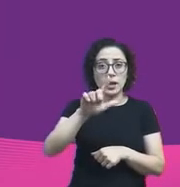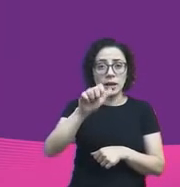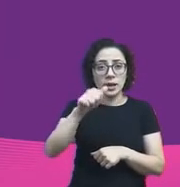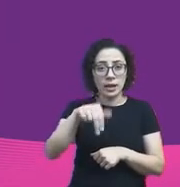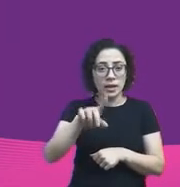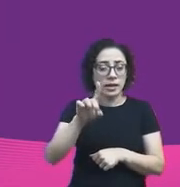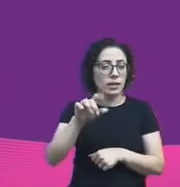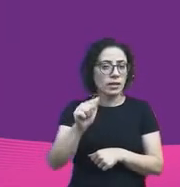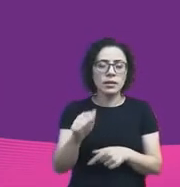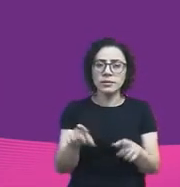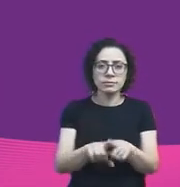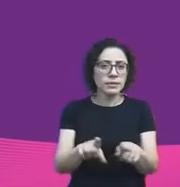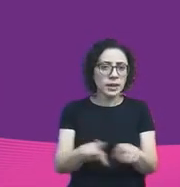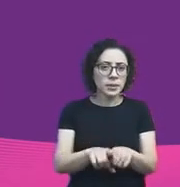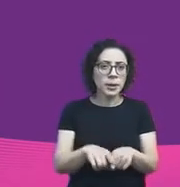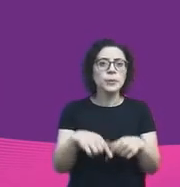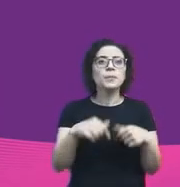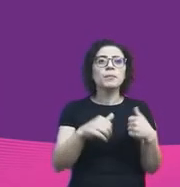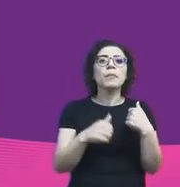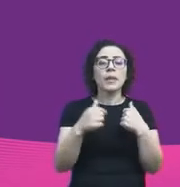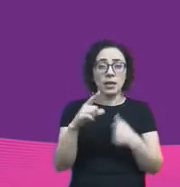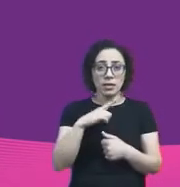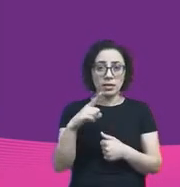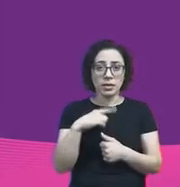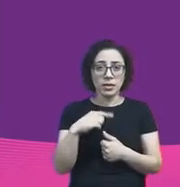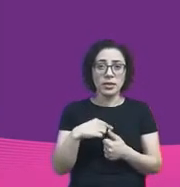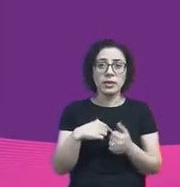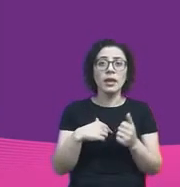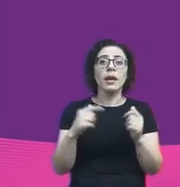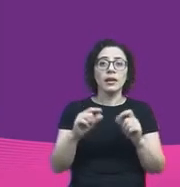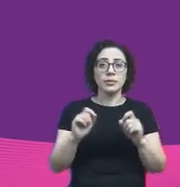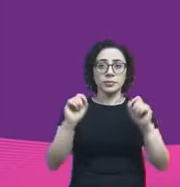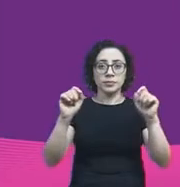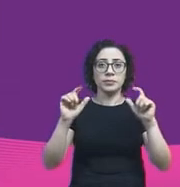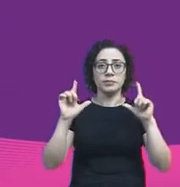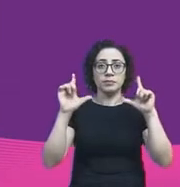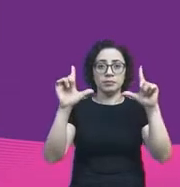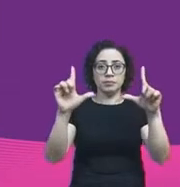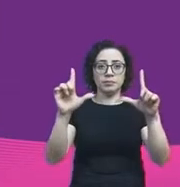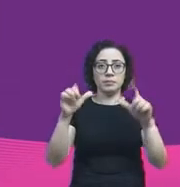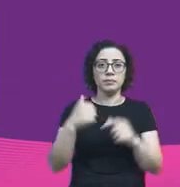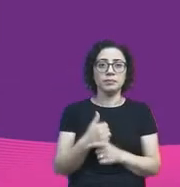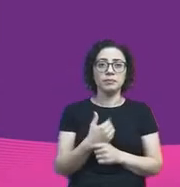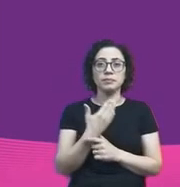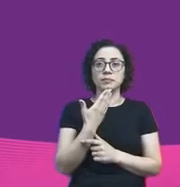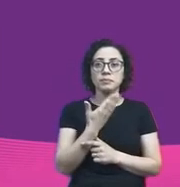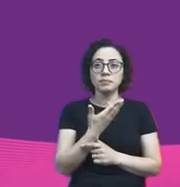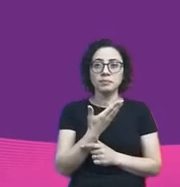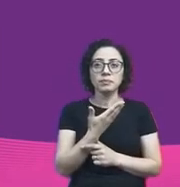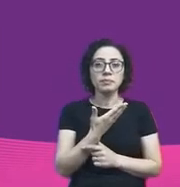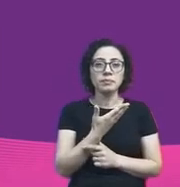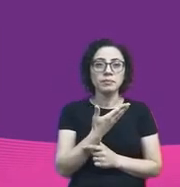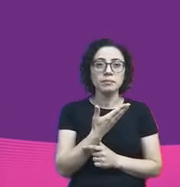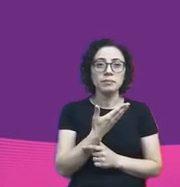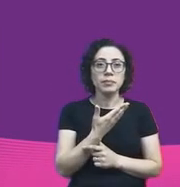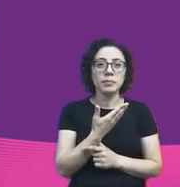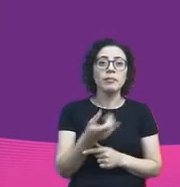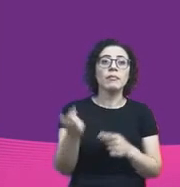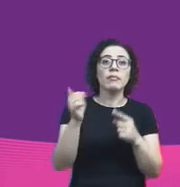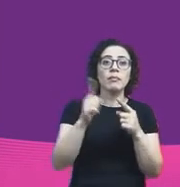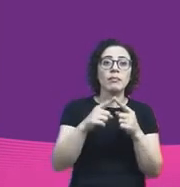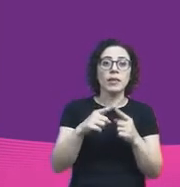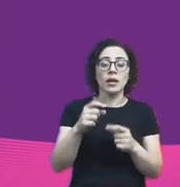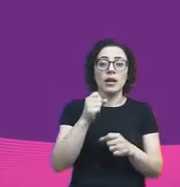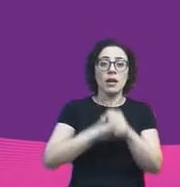dessas duas telas. À esquerda a gente tem uma tela clássica de um médico de 1891, um médico que acompanha, não